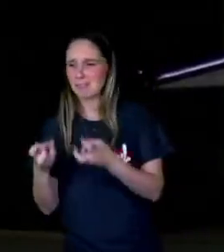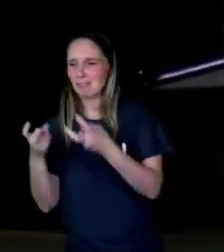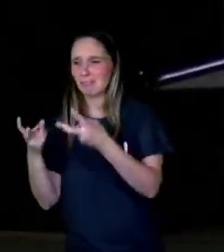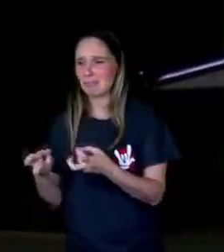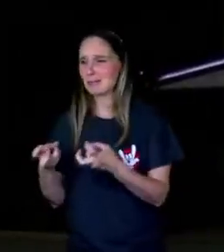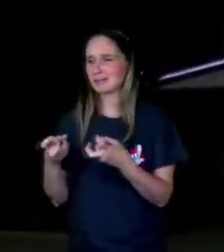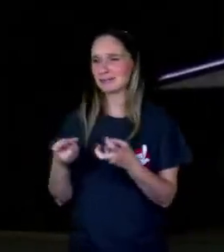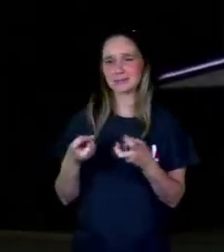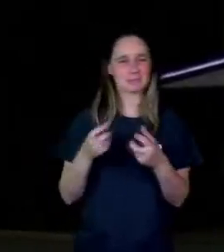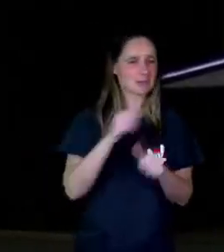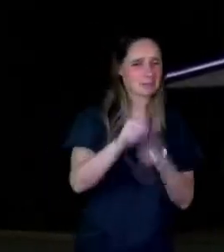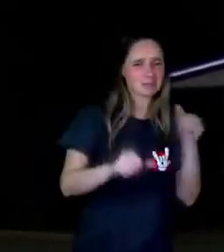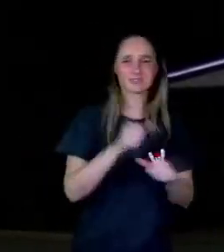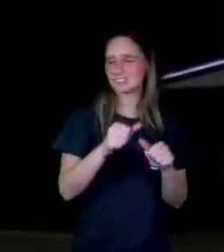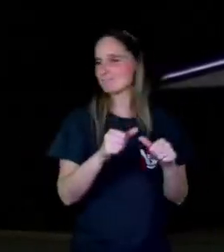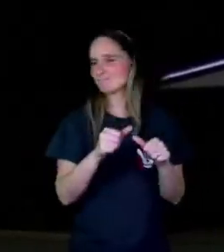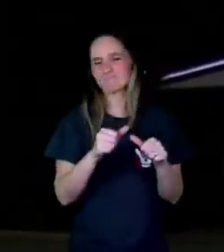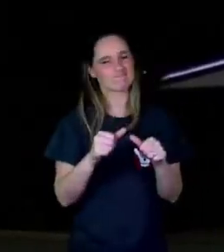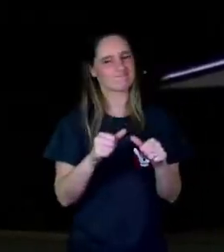Mas